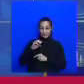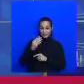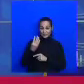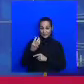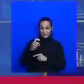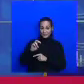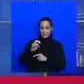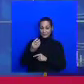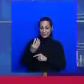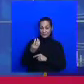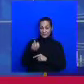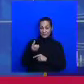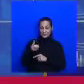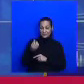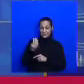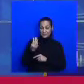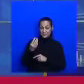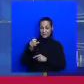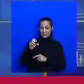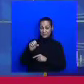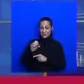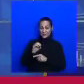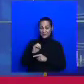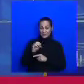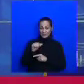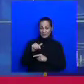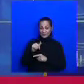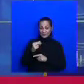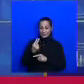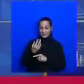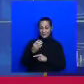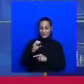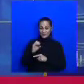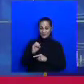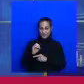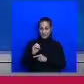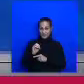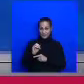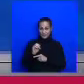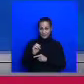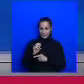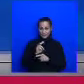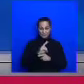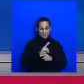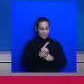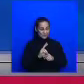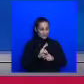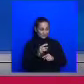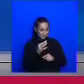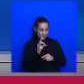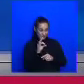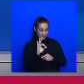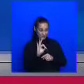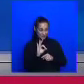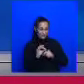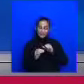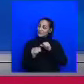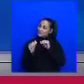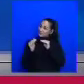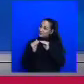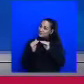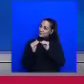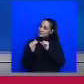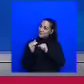50, 45, 46, 39, 07 e 20. Auditores, confirmam?